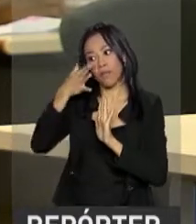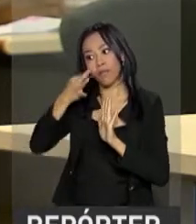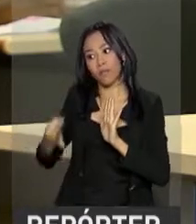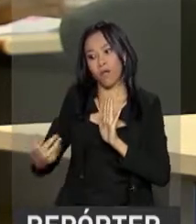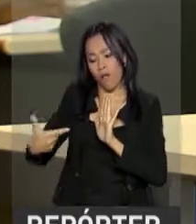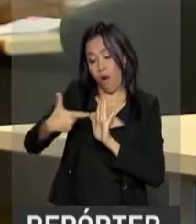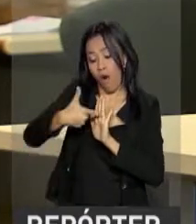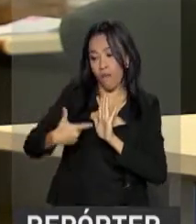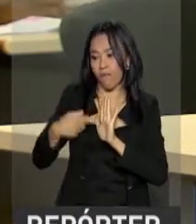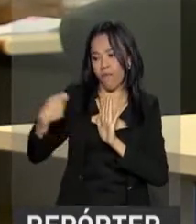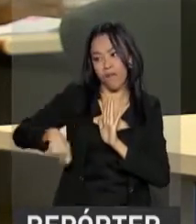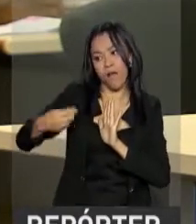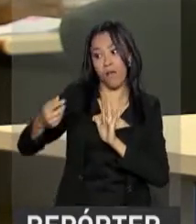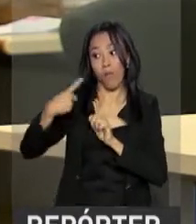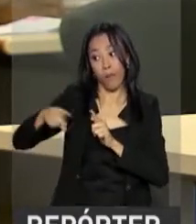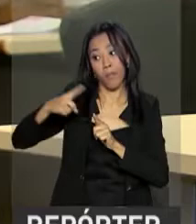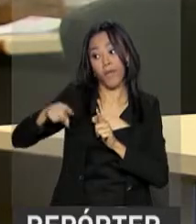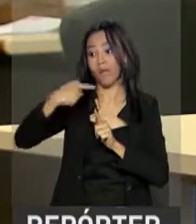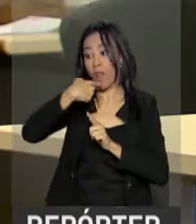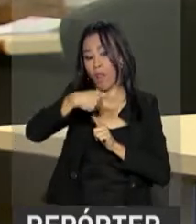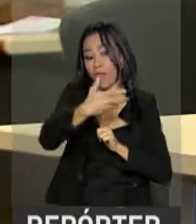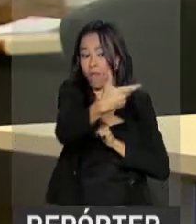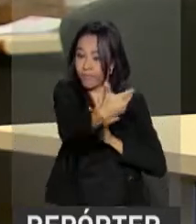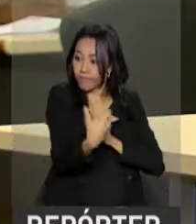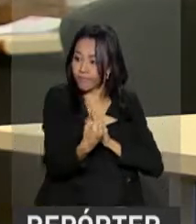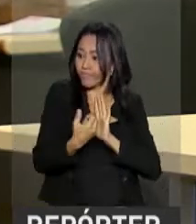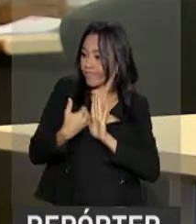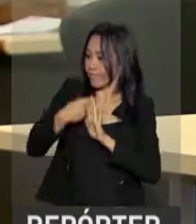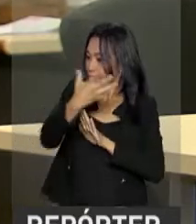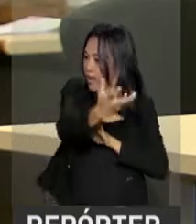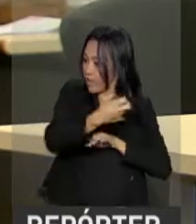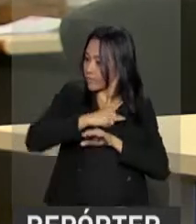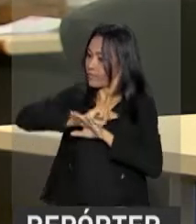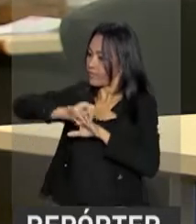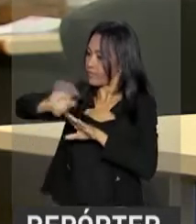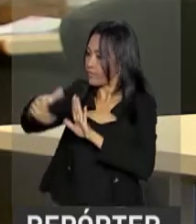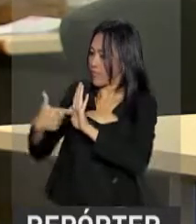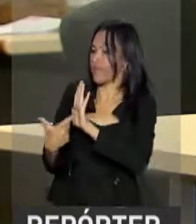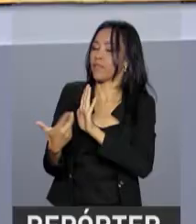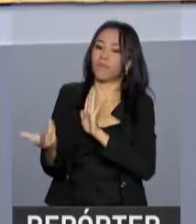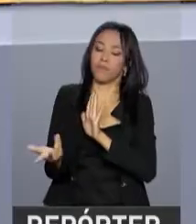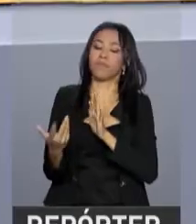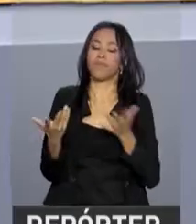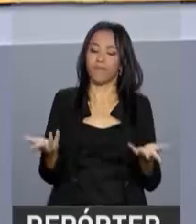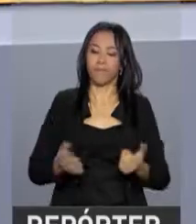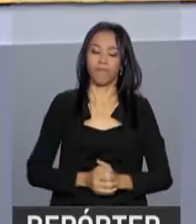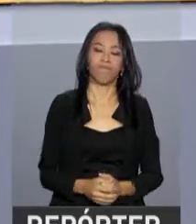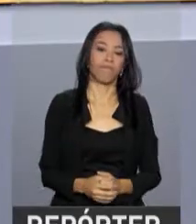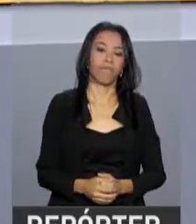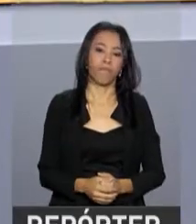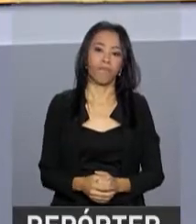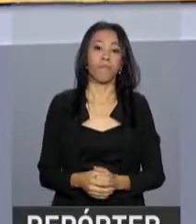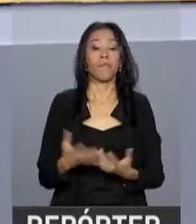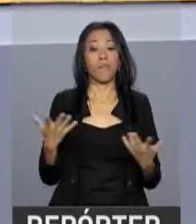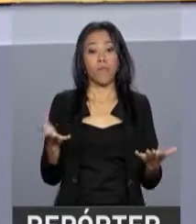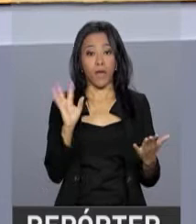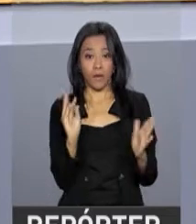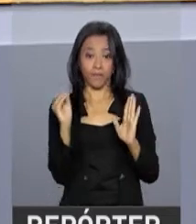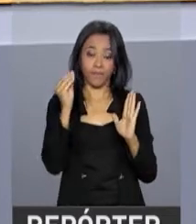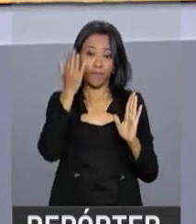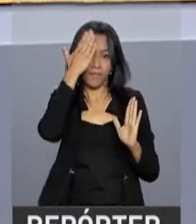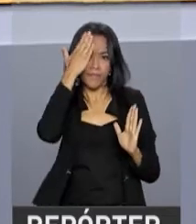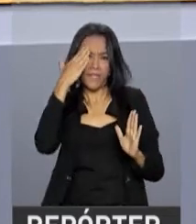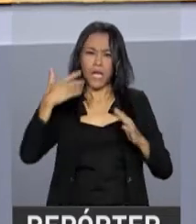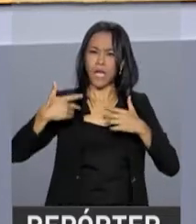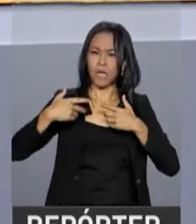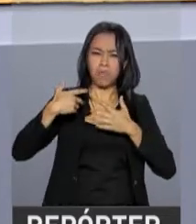aquele problema que é apresentado, o número recorrente de reclamação a respeito de um serviço. Para registrar uma